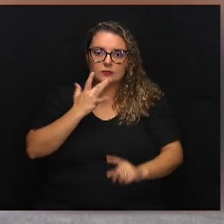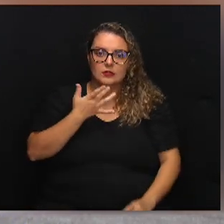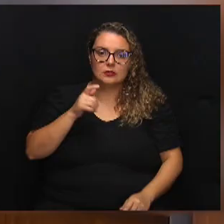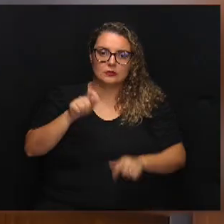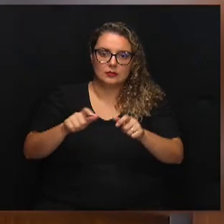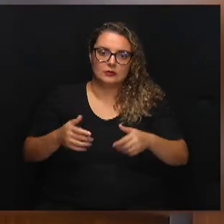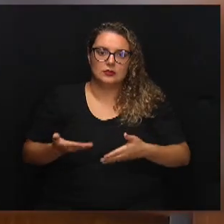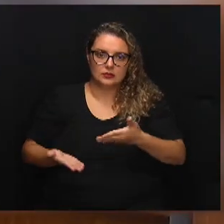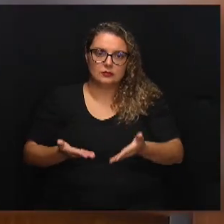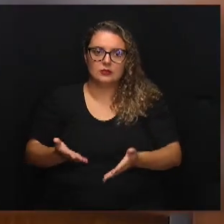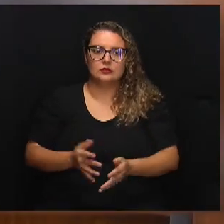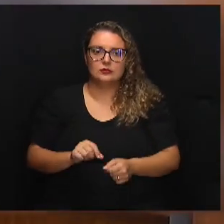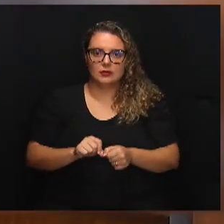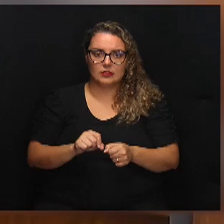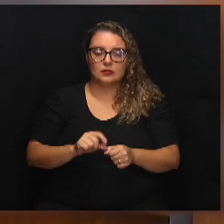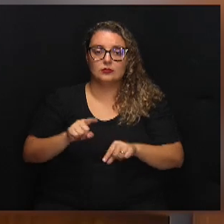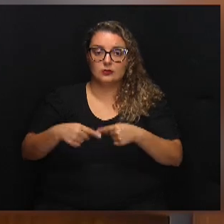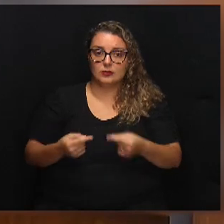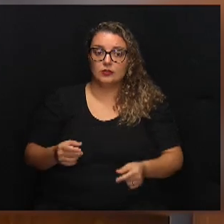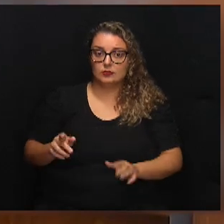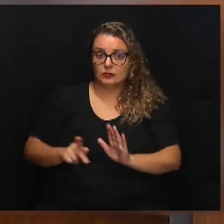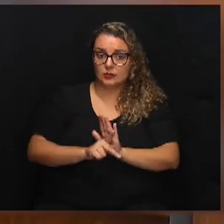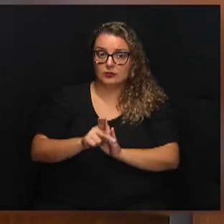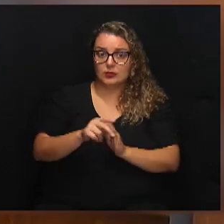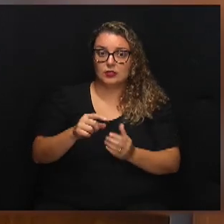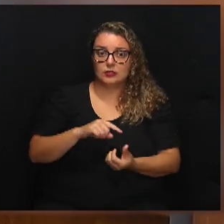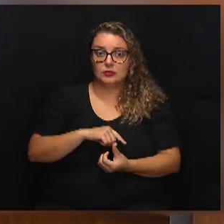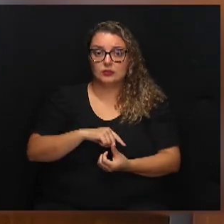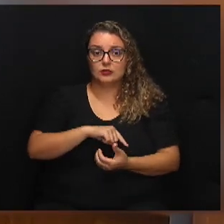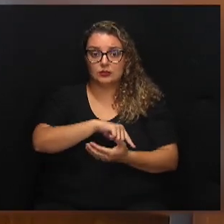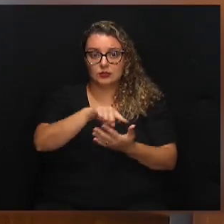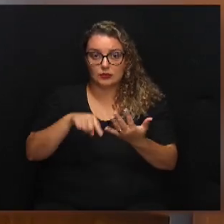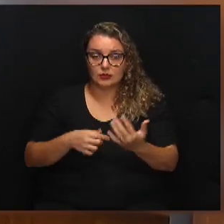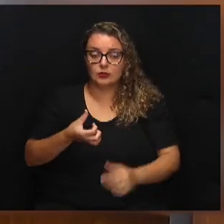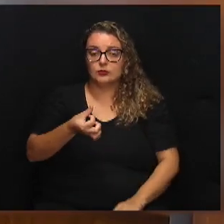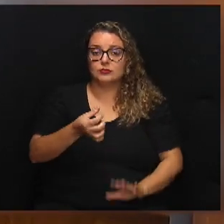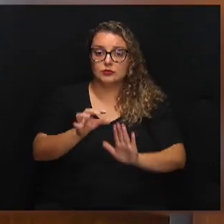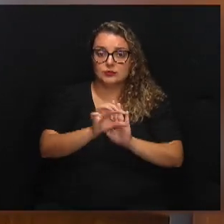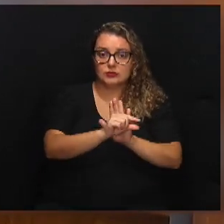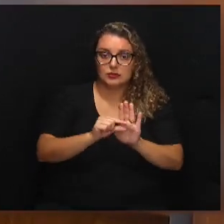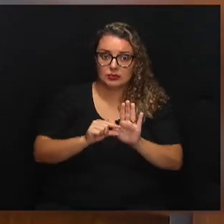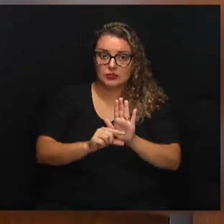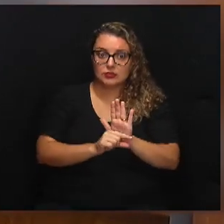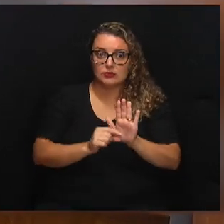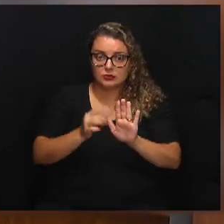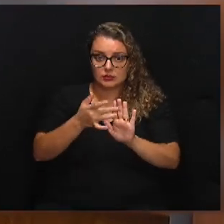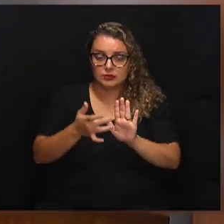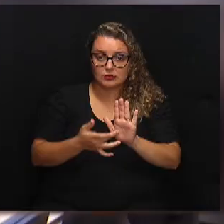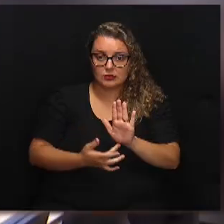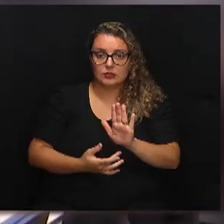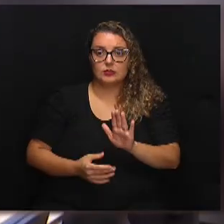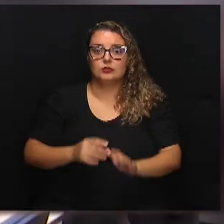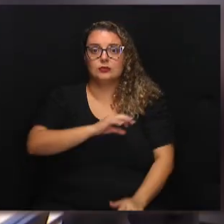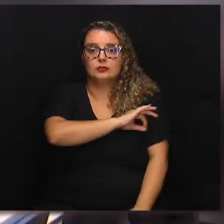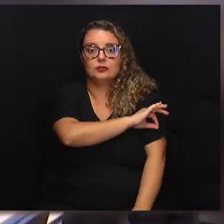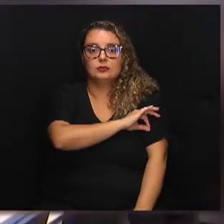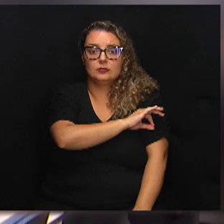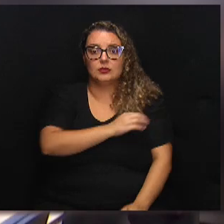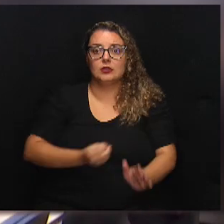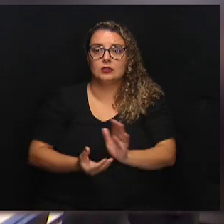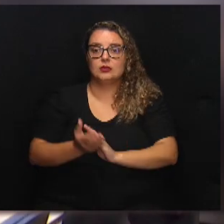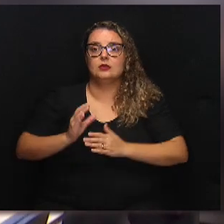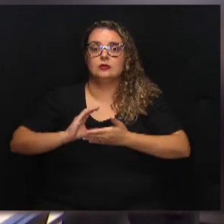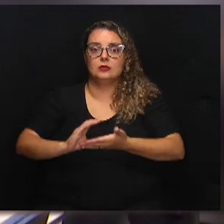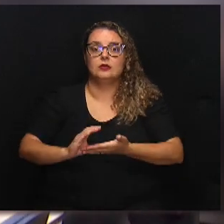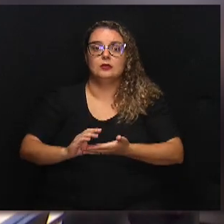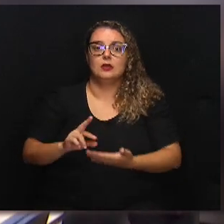fazem o tratamento. Outro projeto, entre os 6 que estavam em pauta, um de autoria do prefeito, que cria o Conselho Municipal das Comunidades de